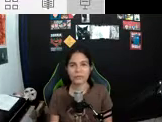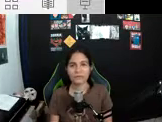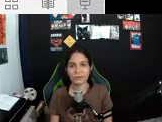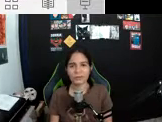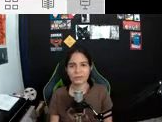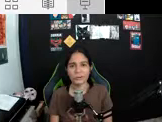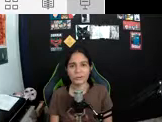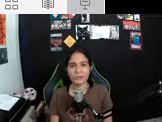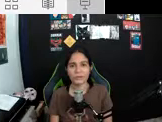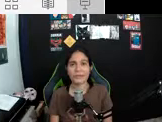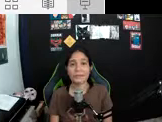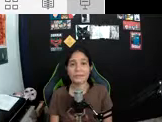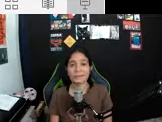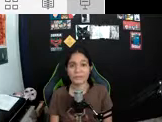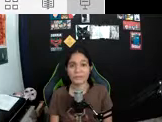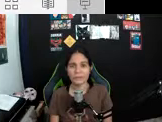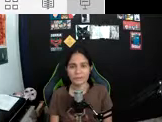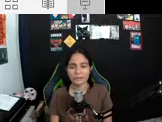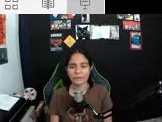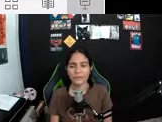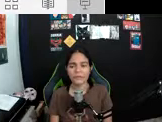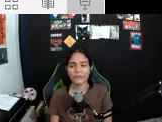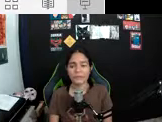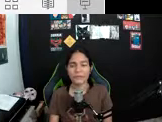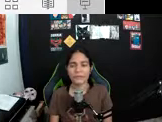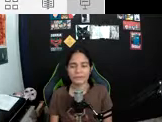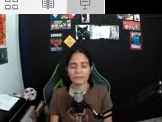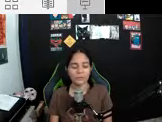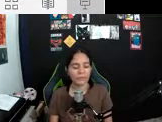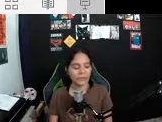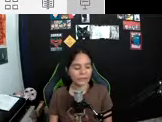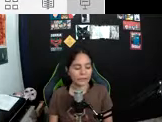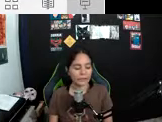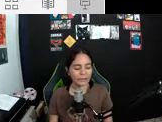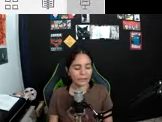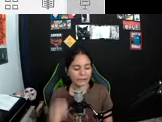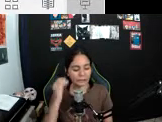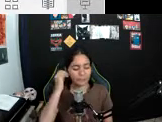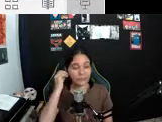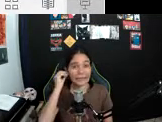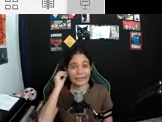realmente a qualificação para estar exercendo aquela atividade a qual ele está sendo